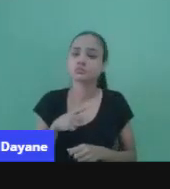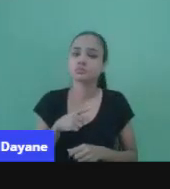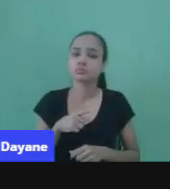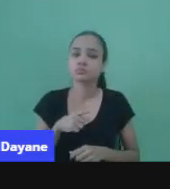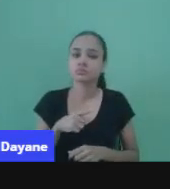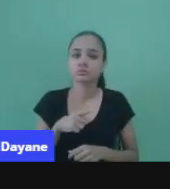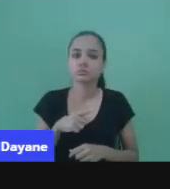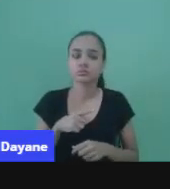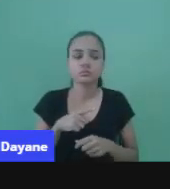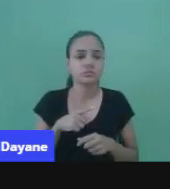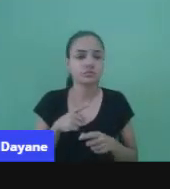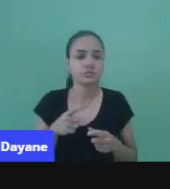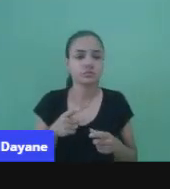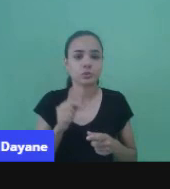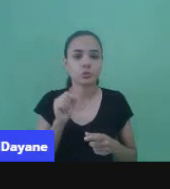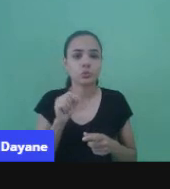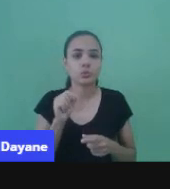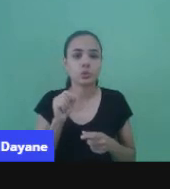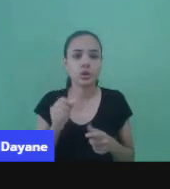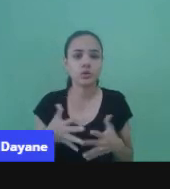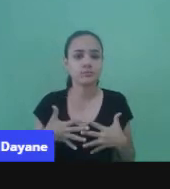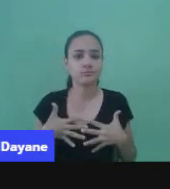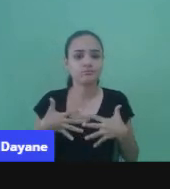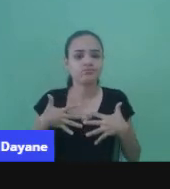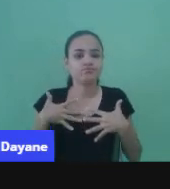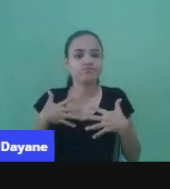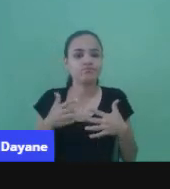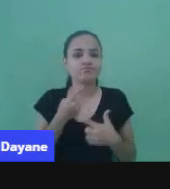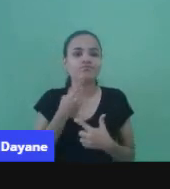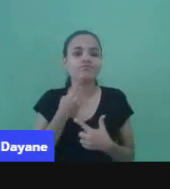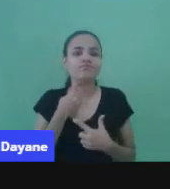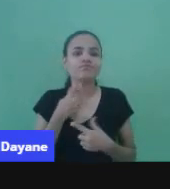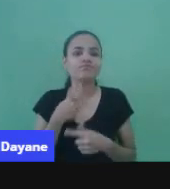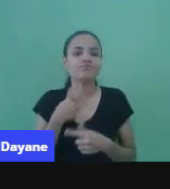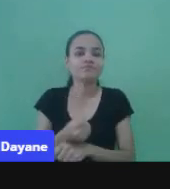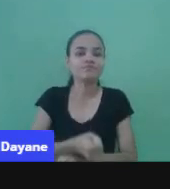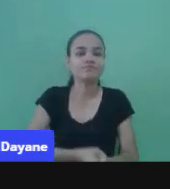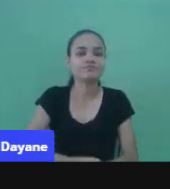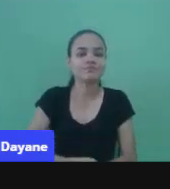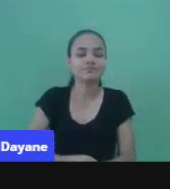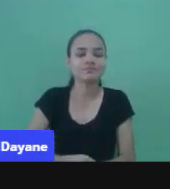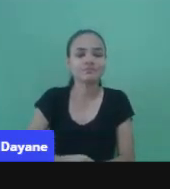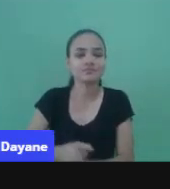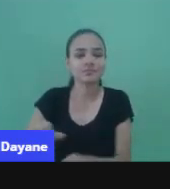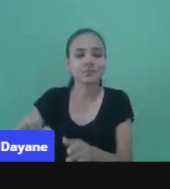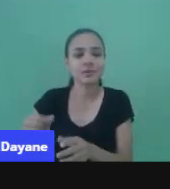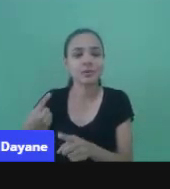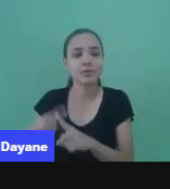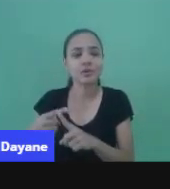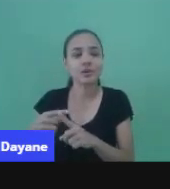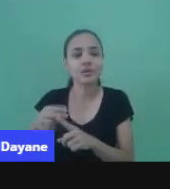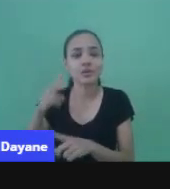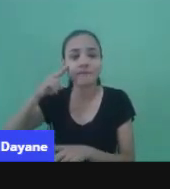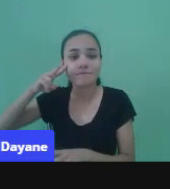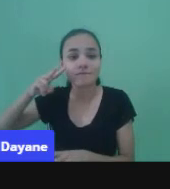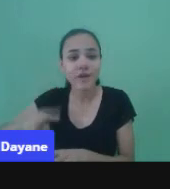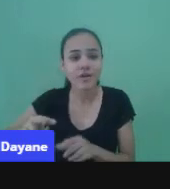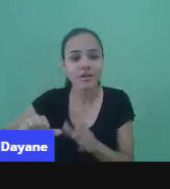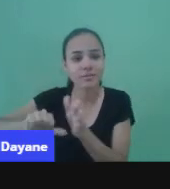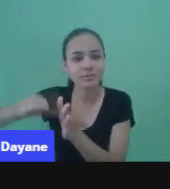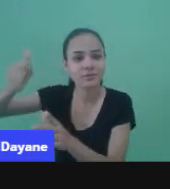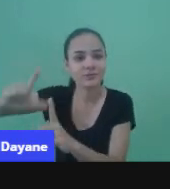por essa primeira foto, essa única imagem do Tatu Canastra, onde realmente eu fui